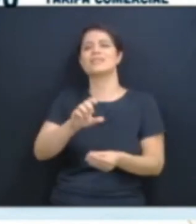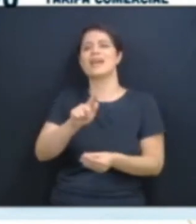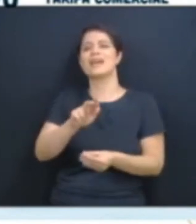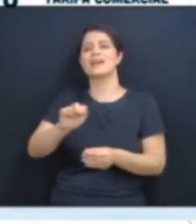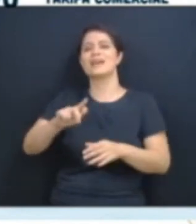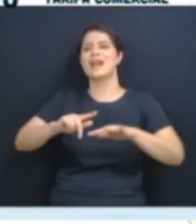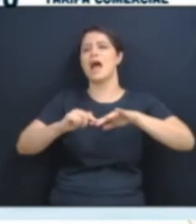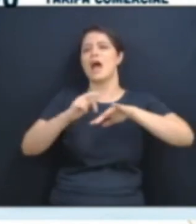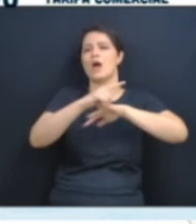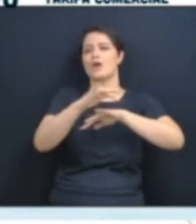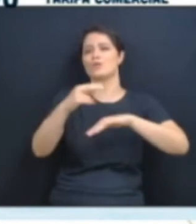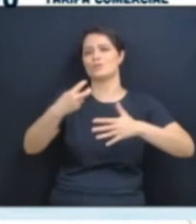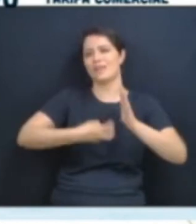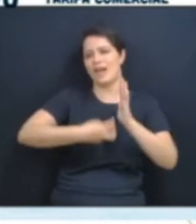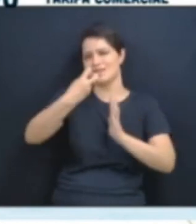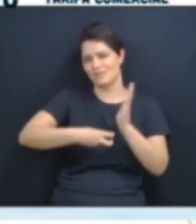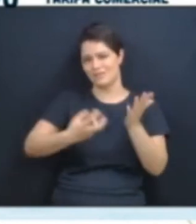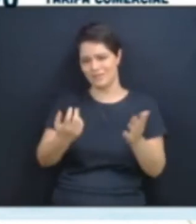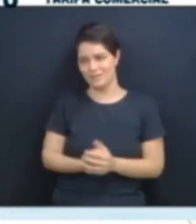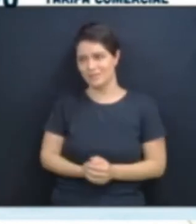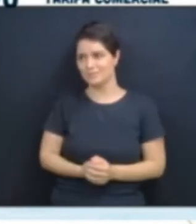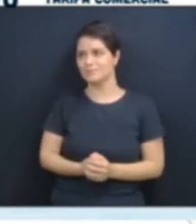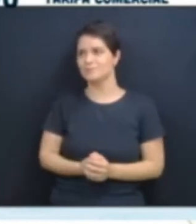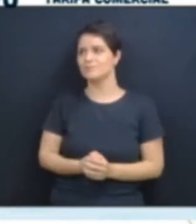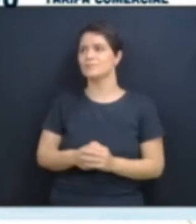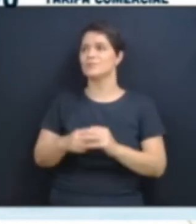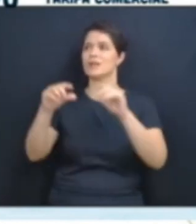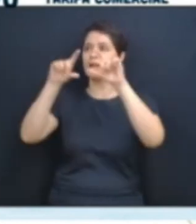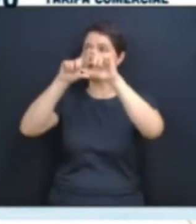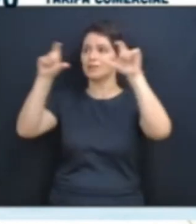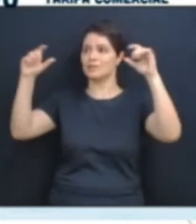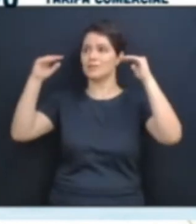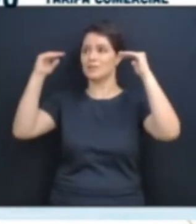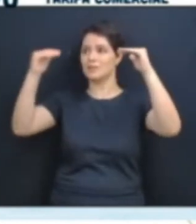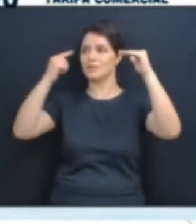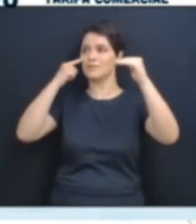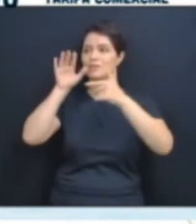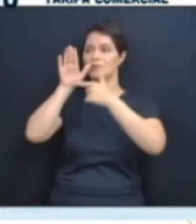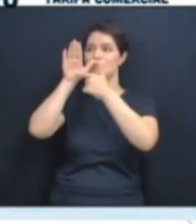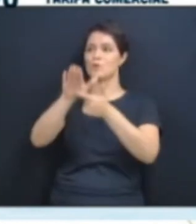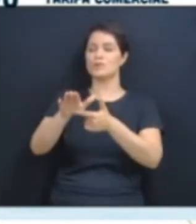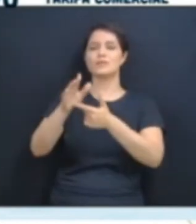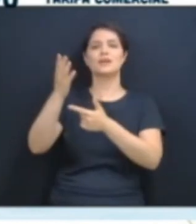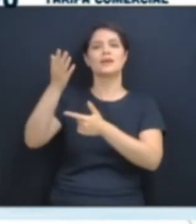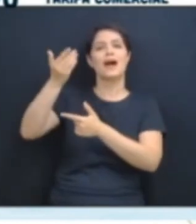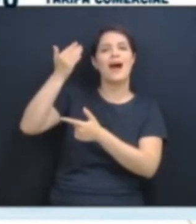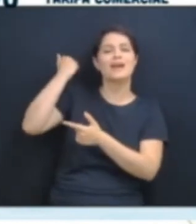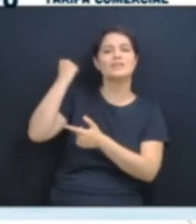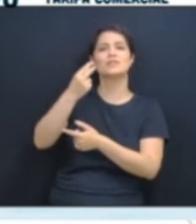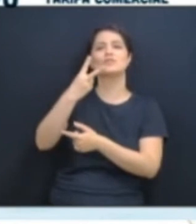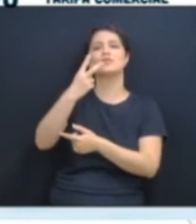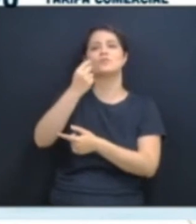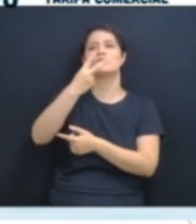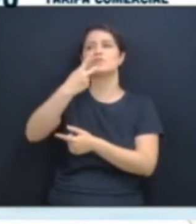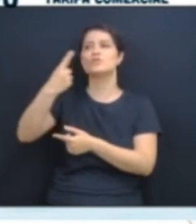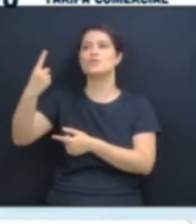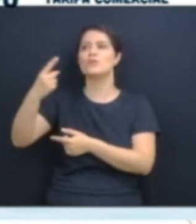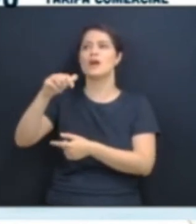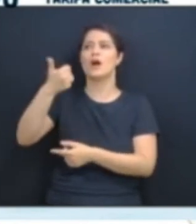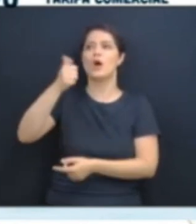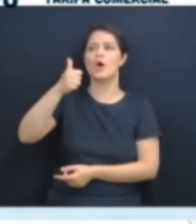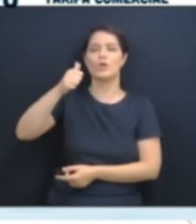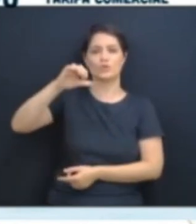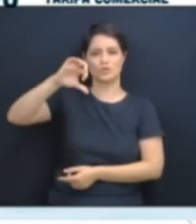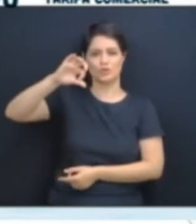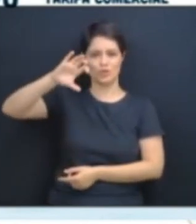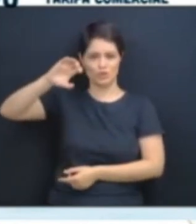A tarifa no fim do contrato, na pista que era dupla, paga por nós, era R$ 11,90. Olha o que vai acontecer.